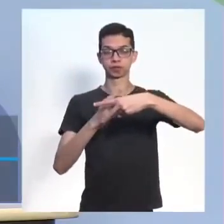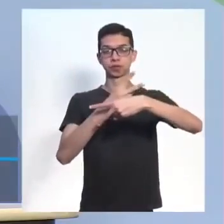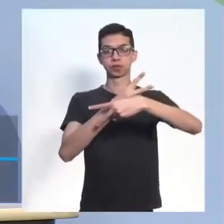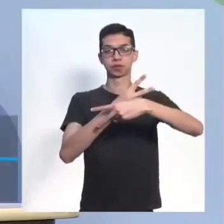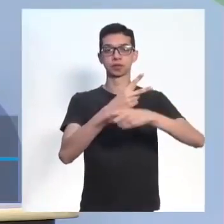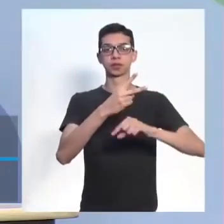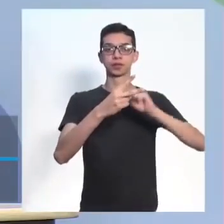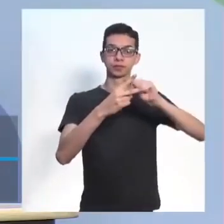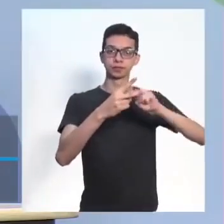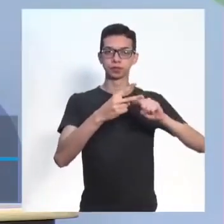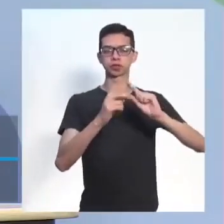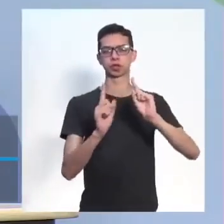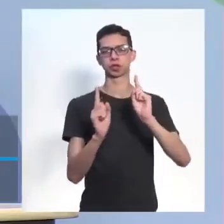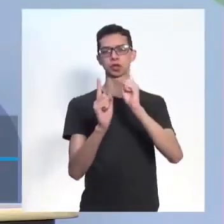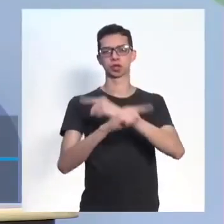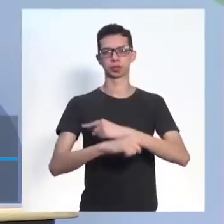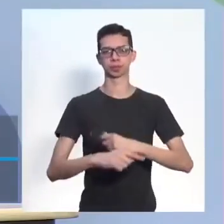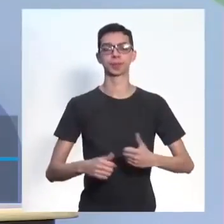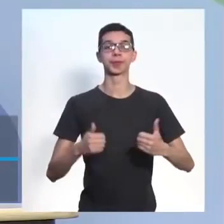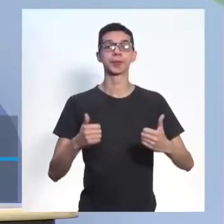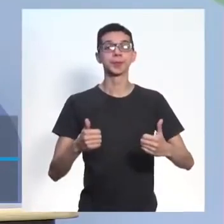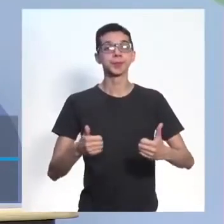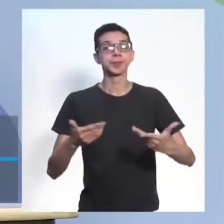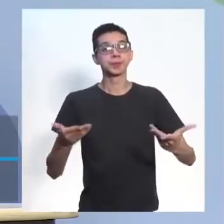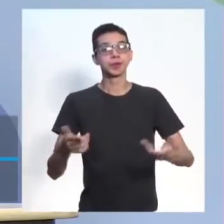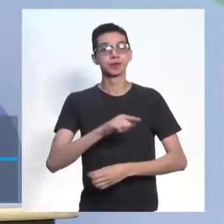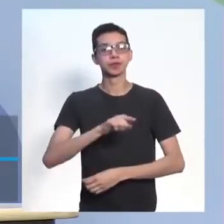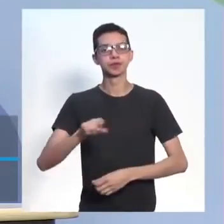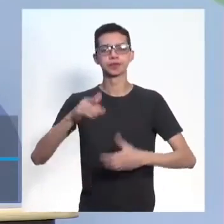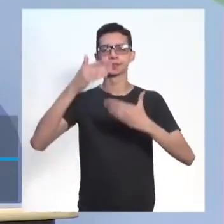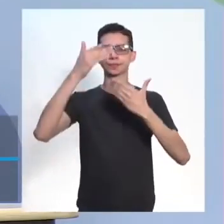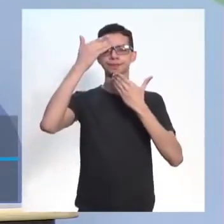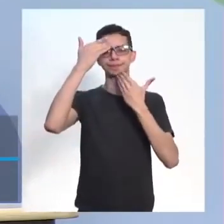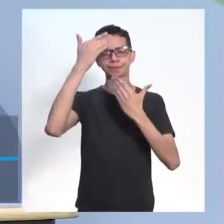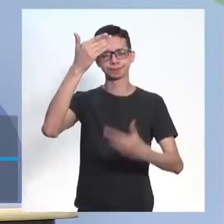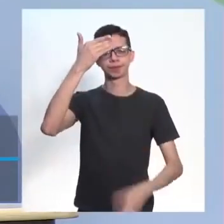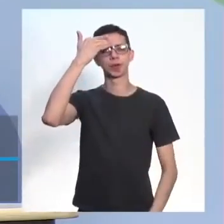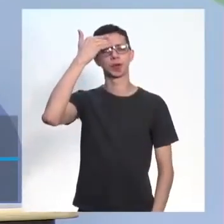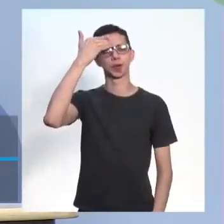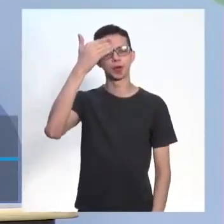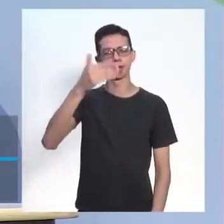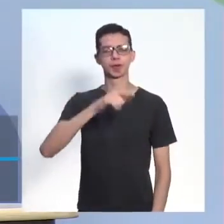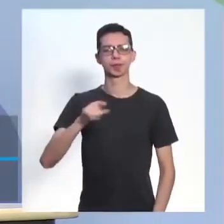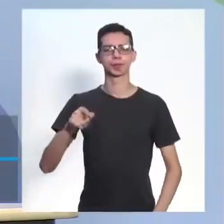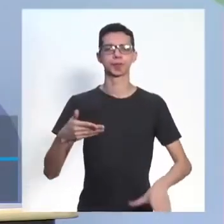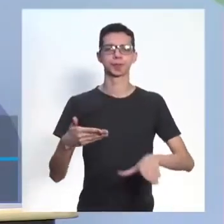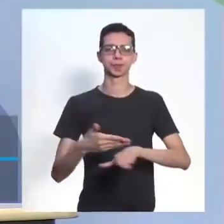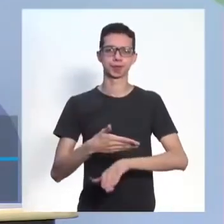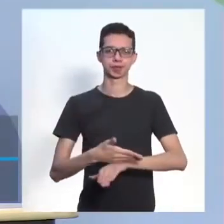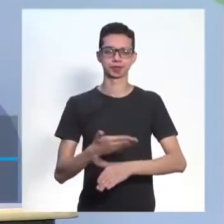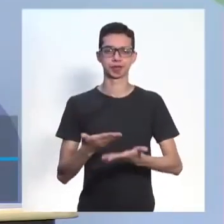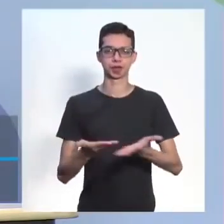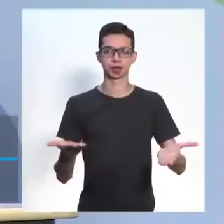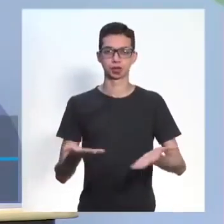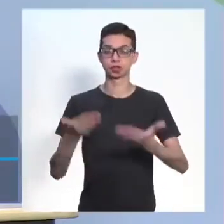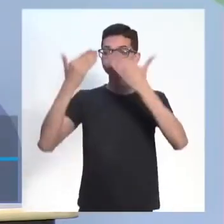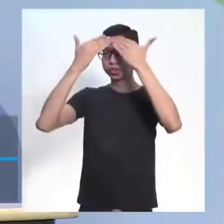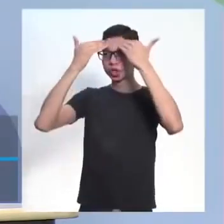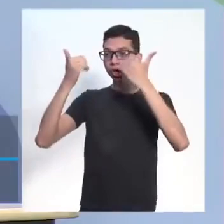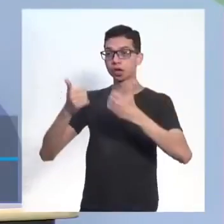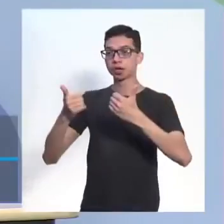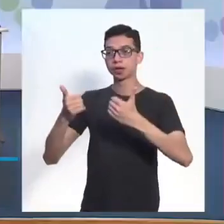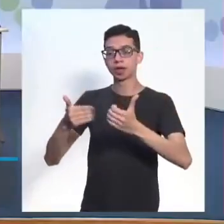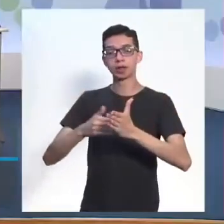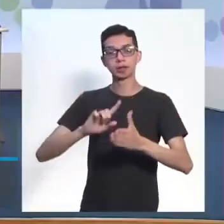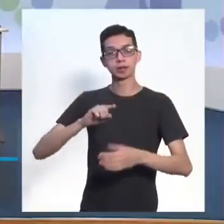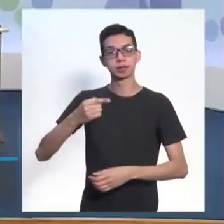pelo vértice. Galera, muito obrigada pela participação na aula de hoje. Jonas, valeu, até a próxima,